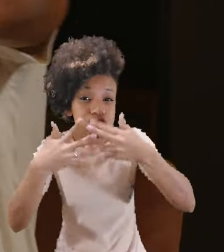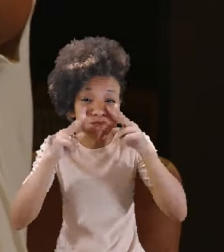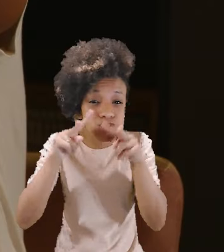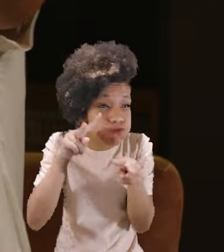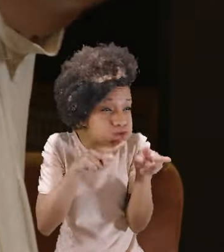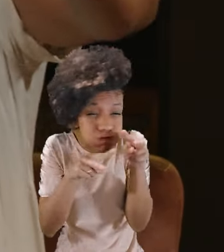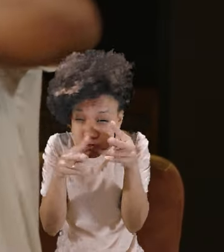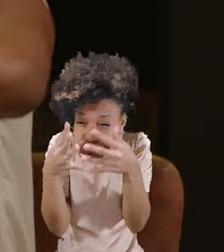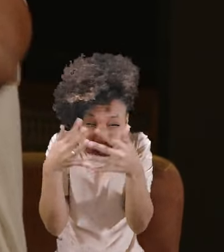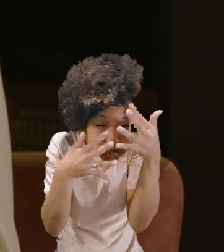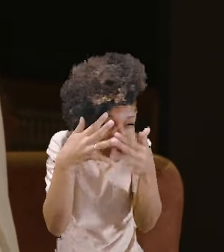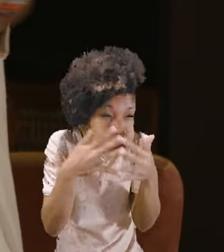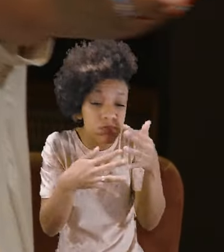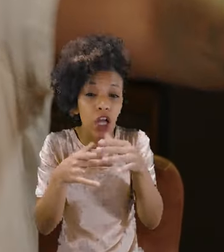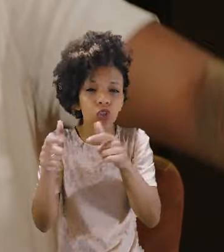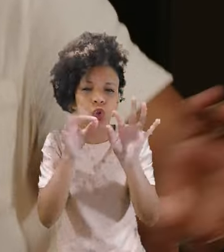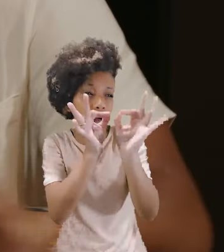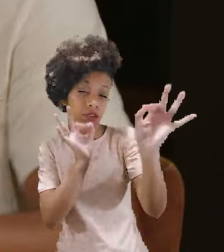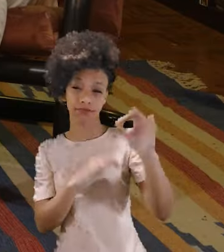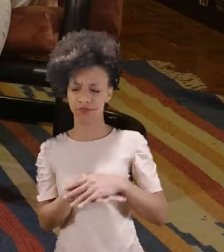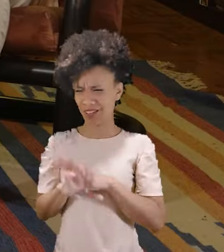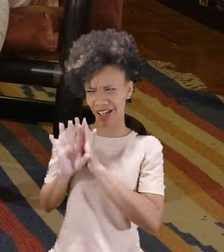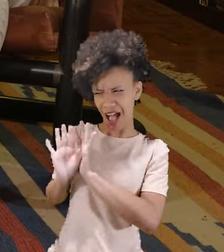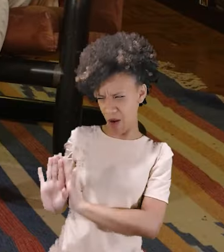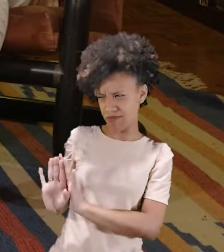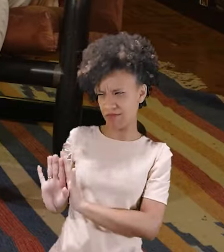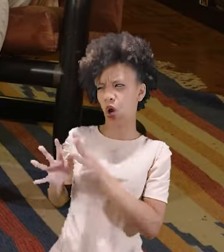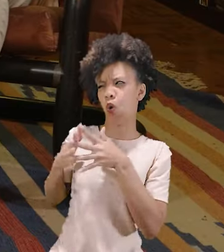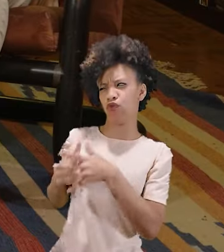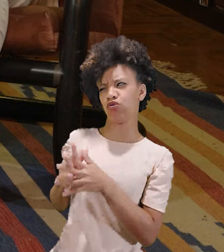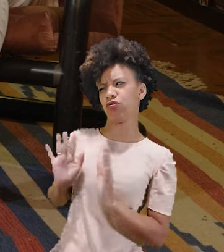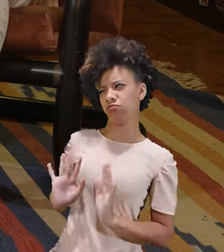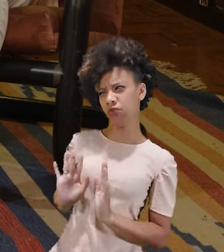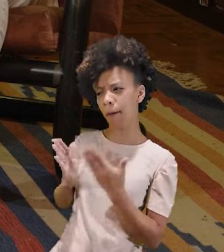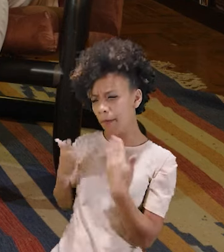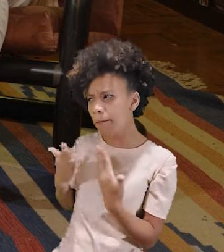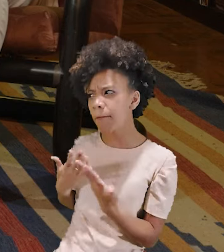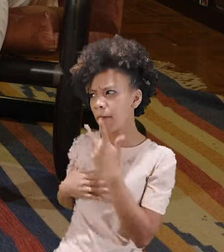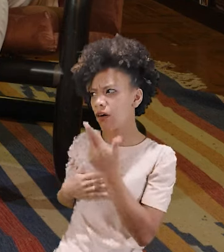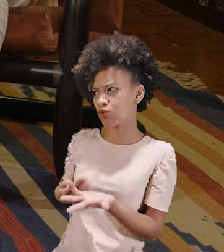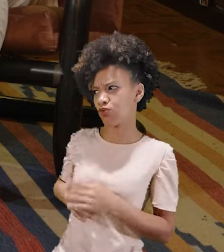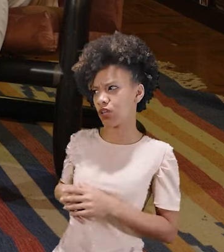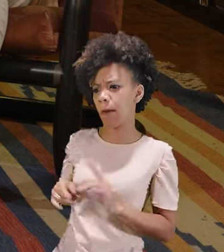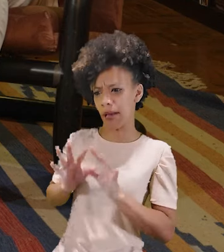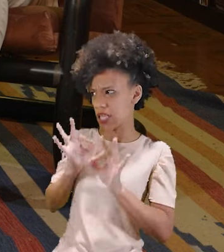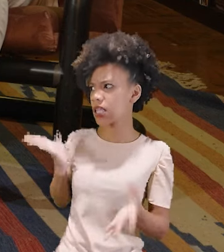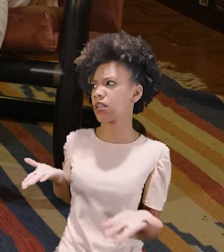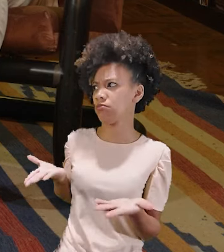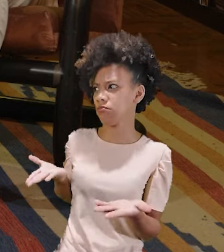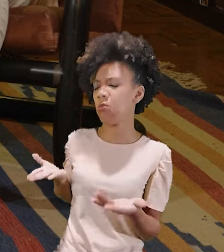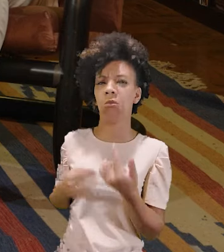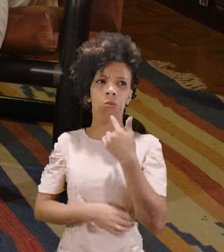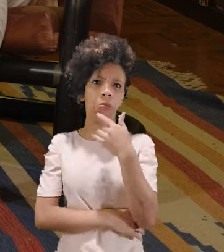Bad Name a cidade de lugares mais distantes assim pera aí pera aí pera aí que apareceu agora eu esse papo aqui achei que não dá nada entendeu